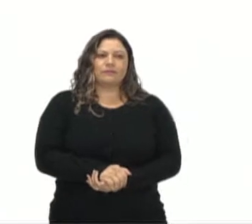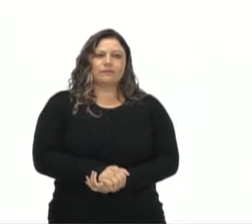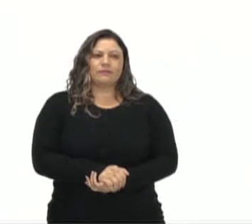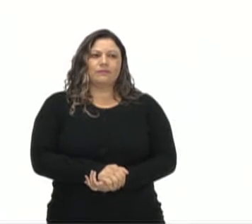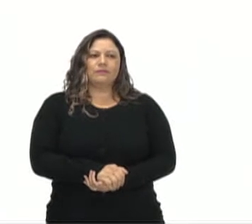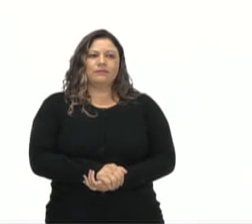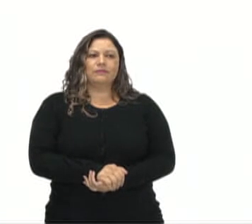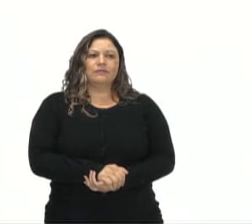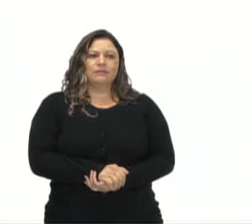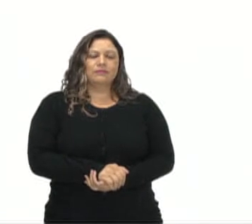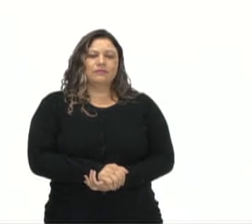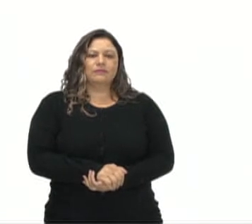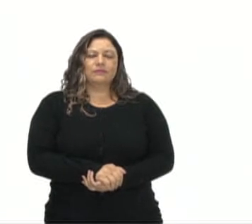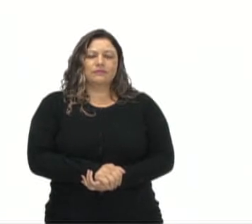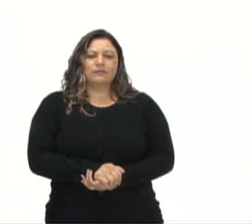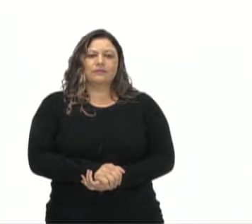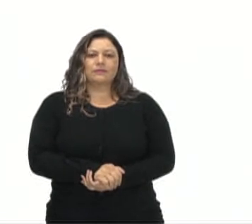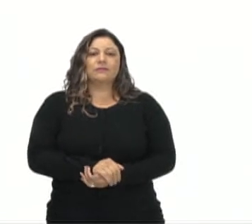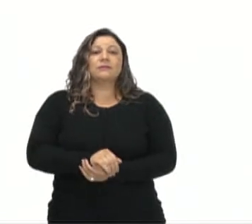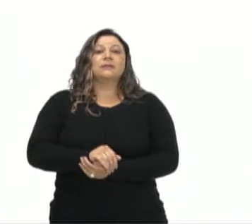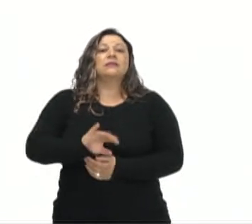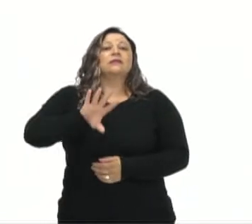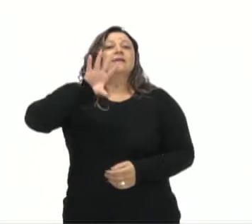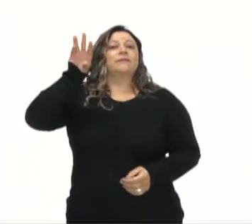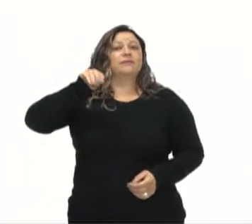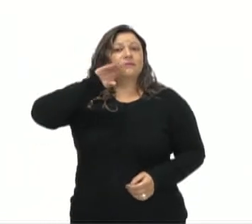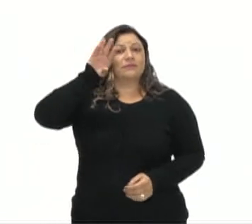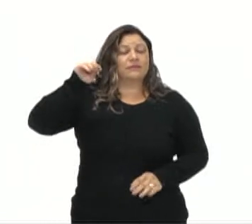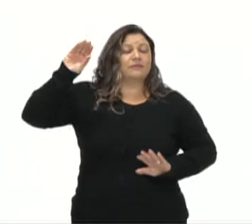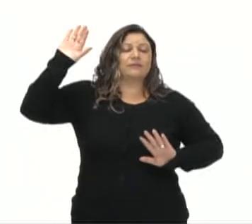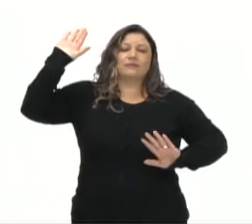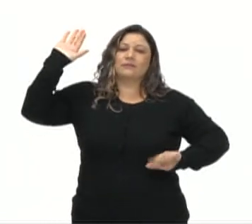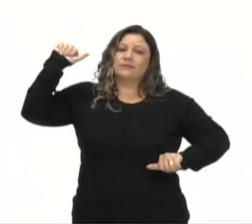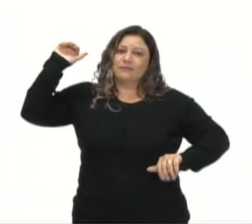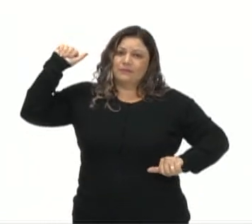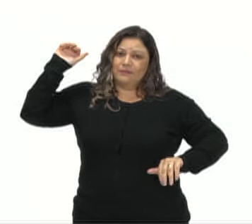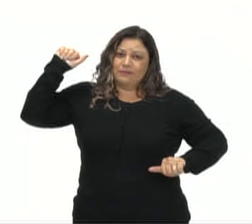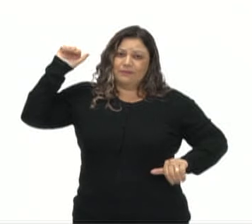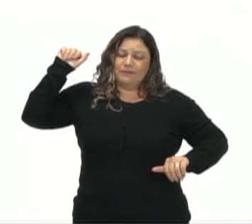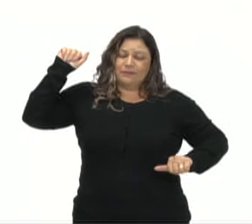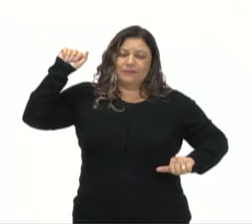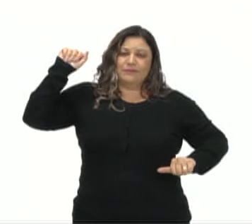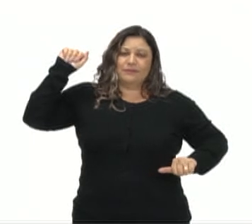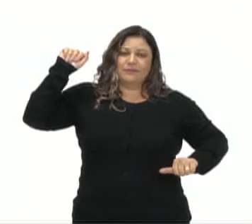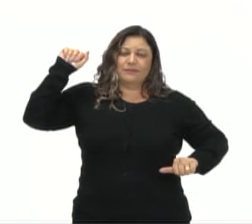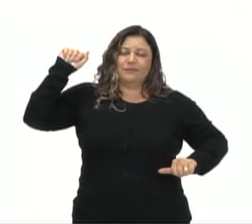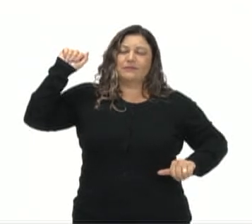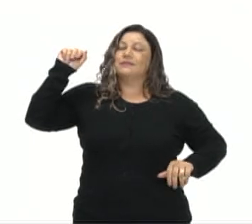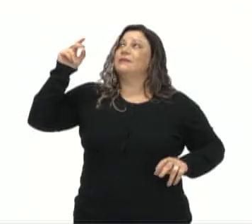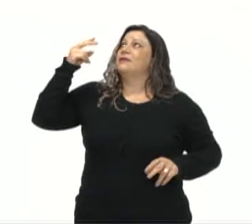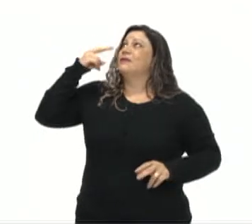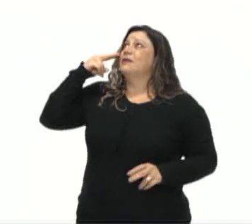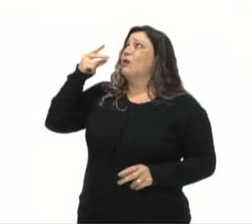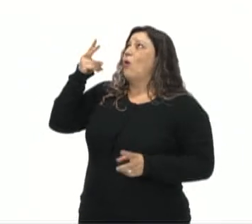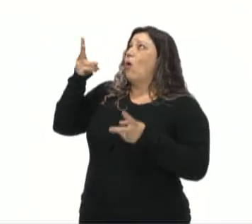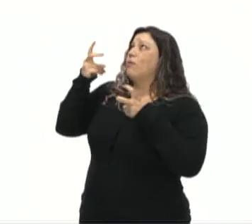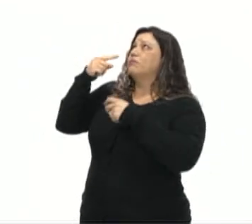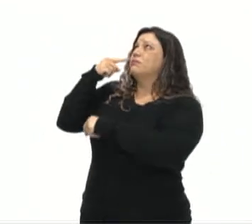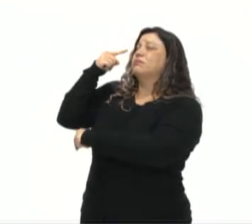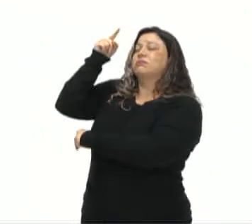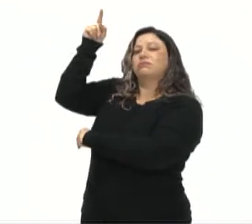Los artículos indefinidos tienen la función de generalizar algo,